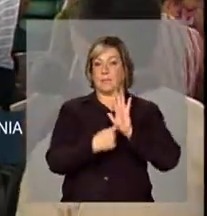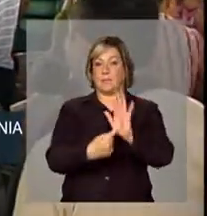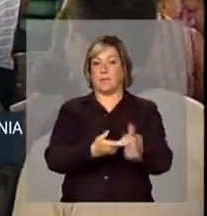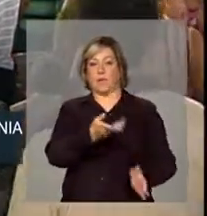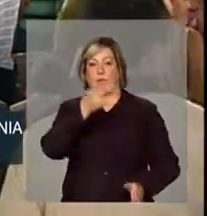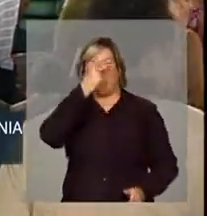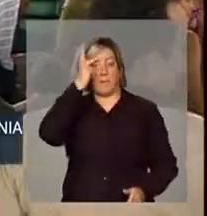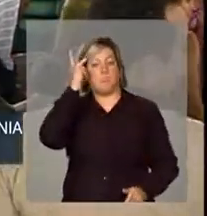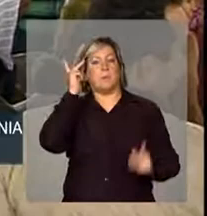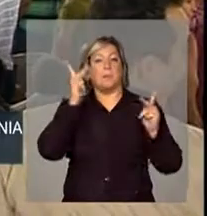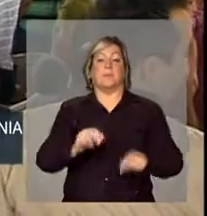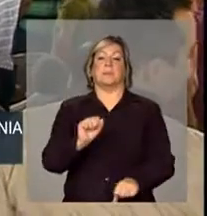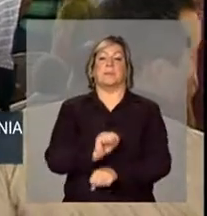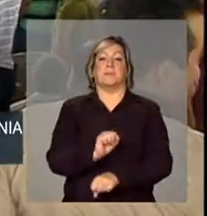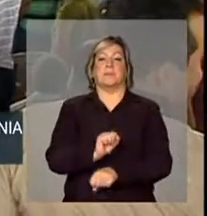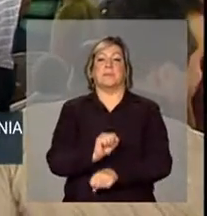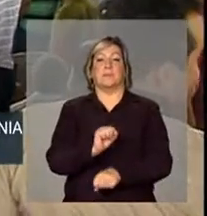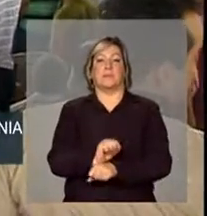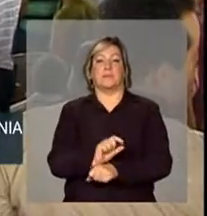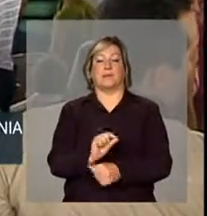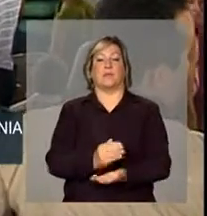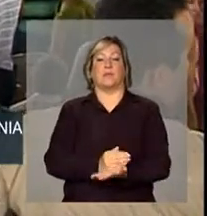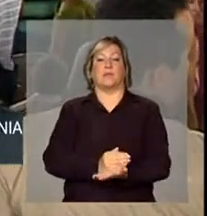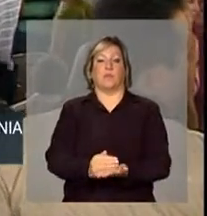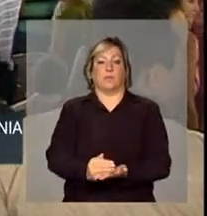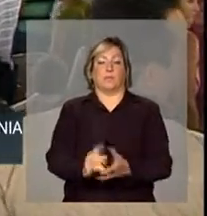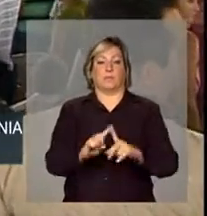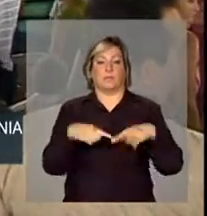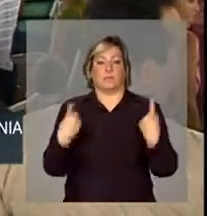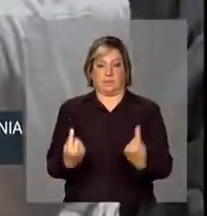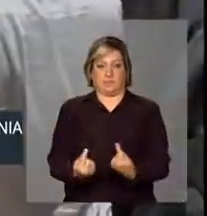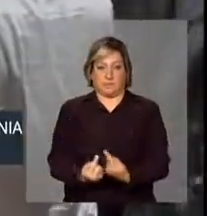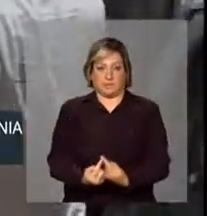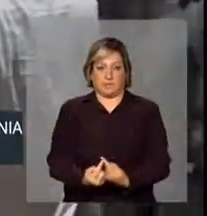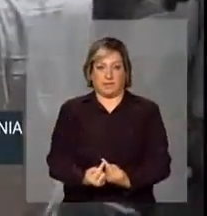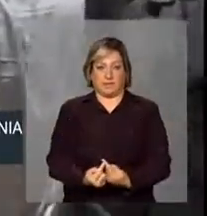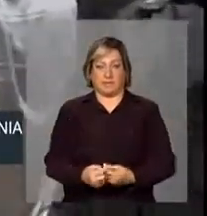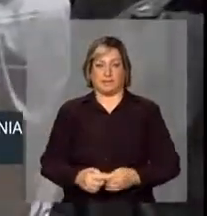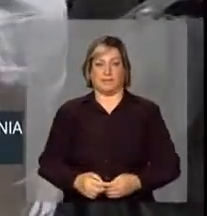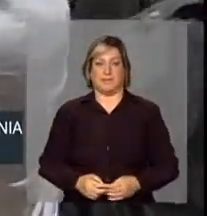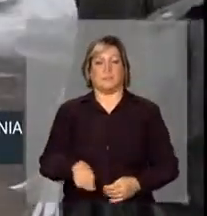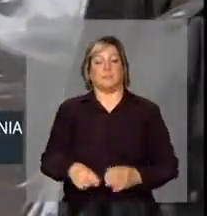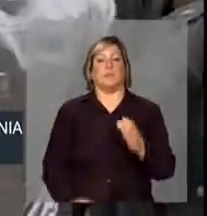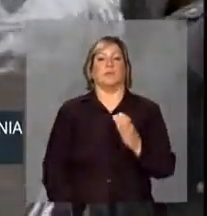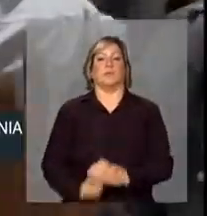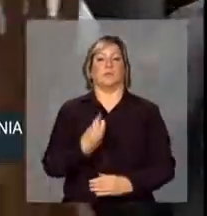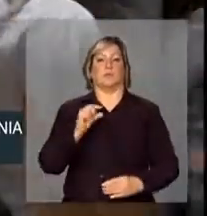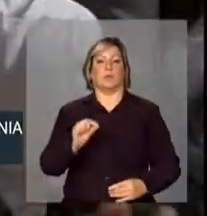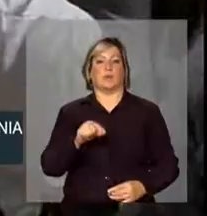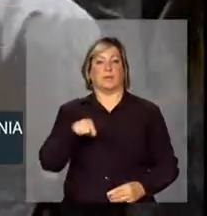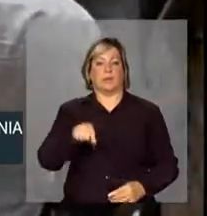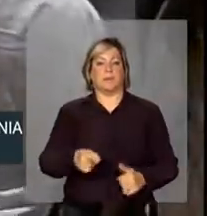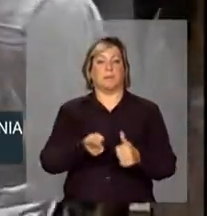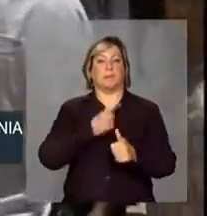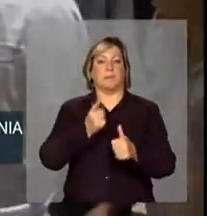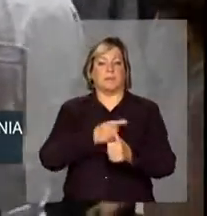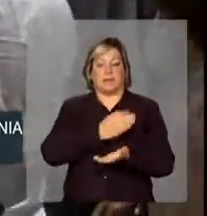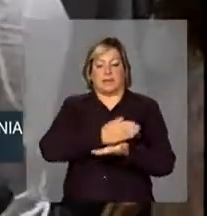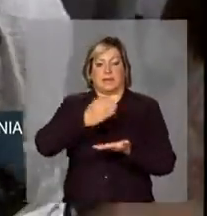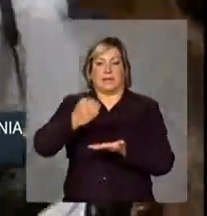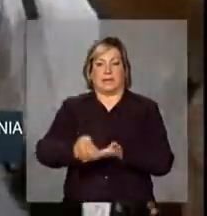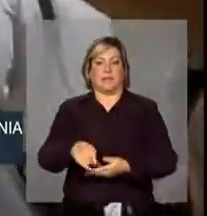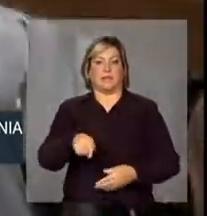população que aguarda o início da cerimônia de inauguração do primeiro